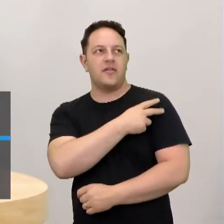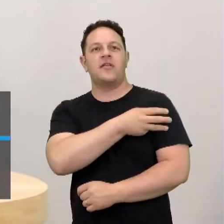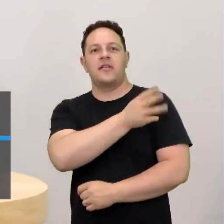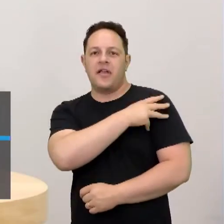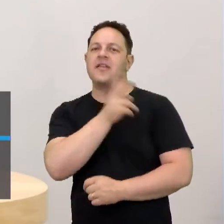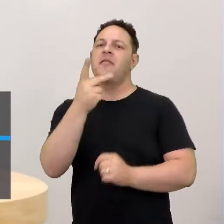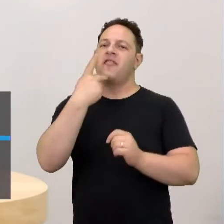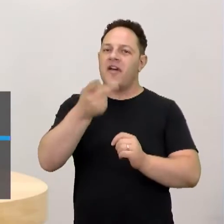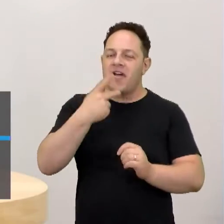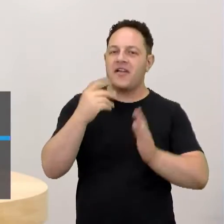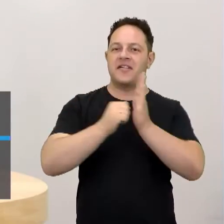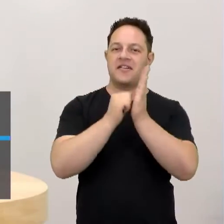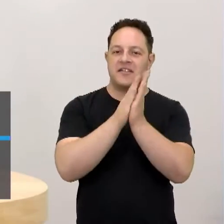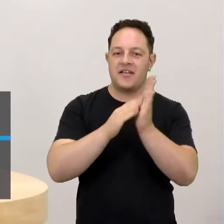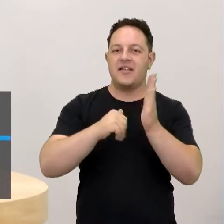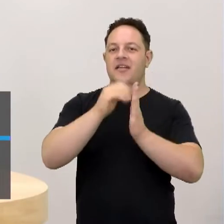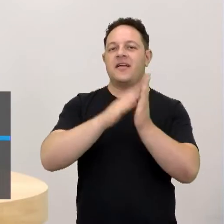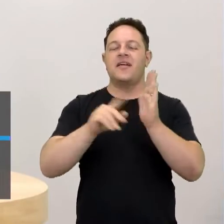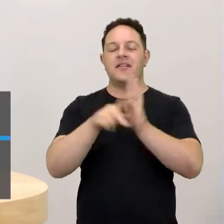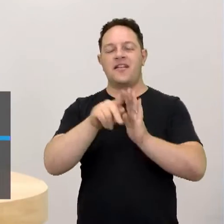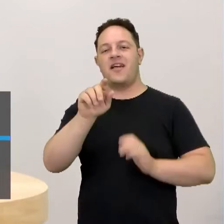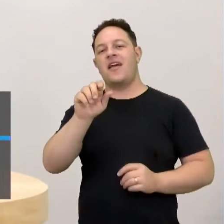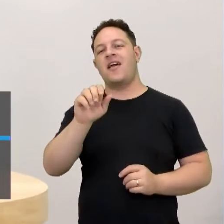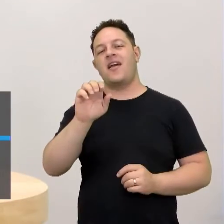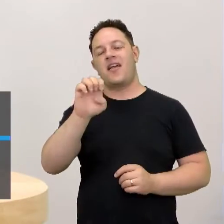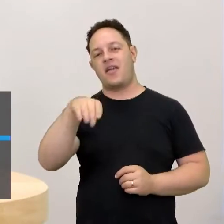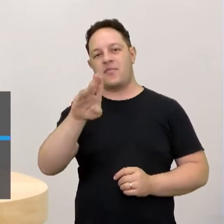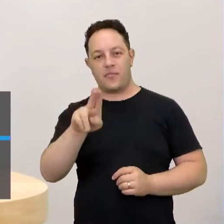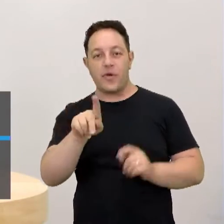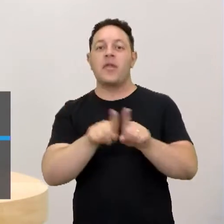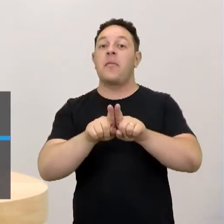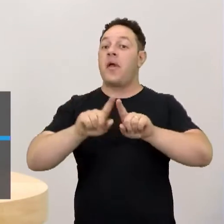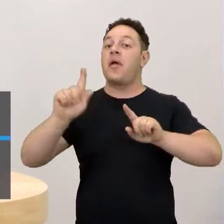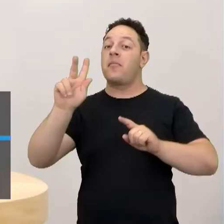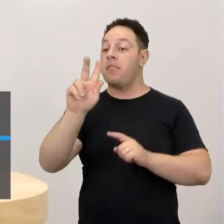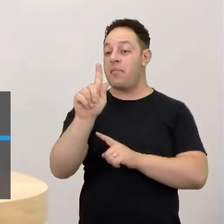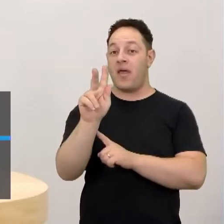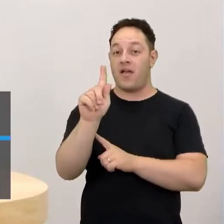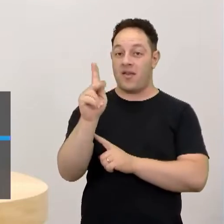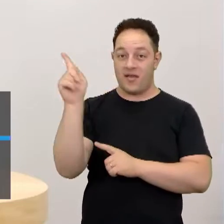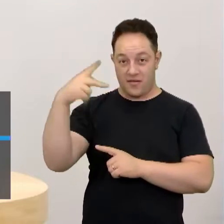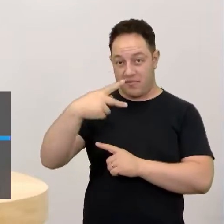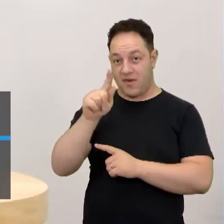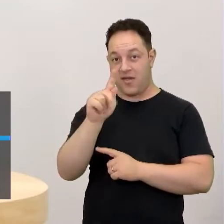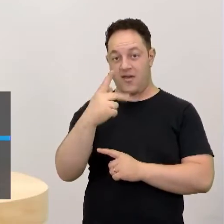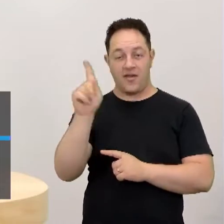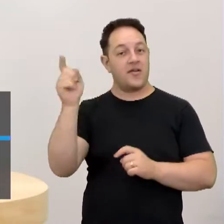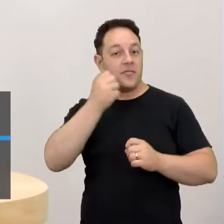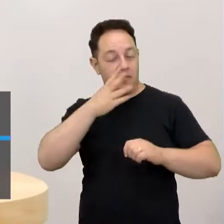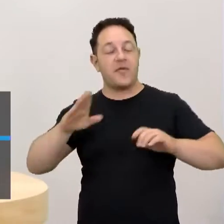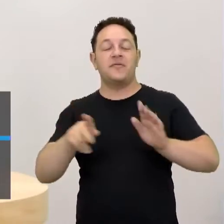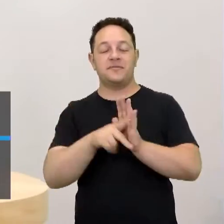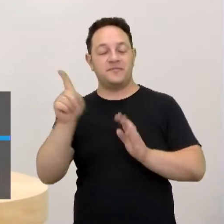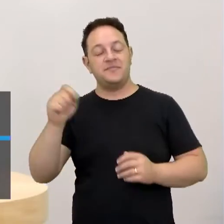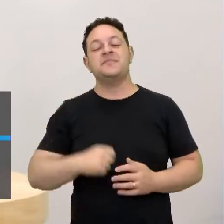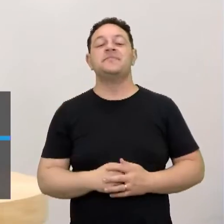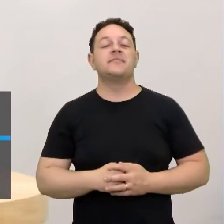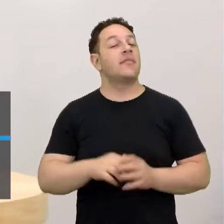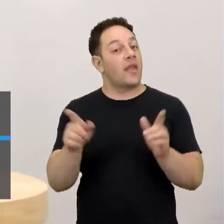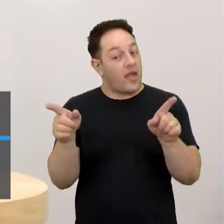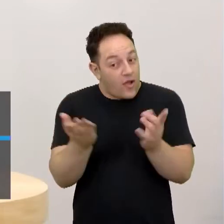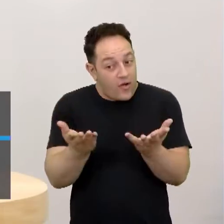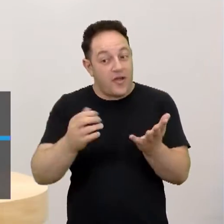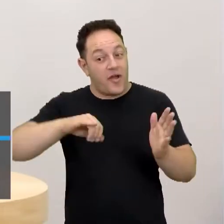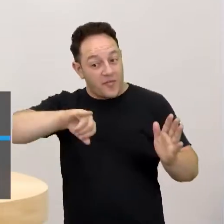Embu das Artes. Praia Grande também participa bastante. Então vamos colocando aí o nome das cidades que a gente vai divulgando aí. E aproveita que agora